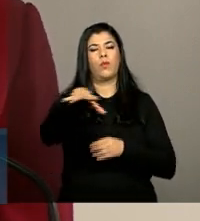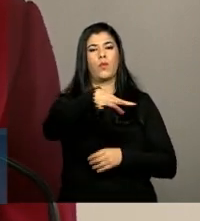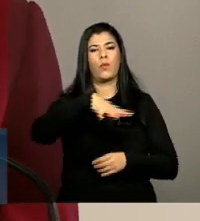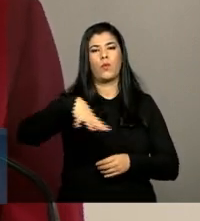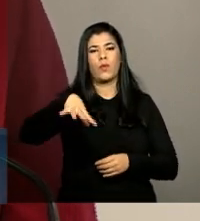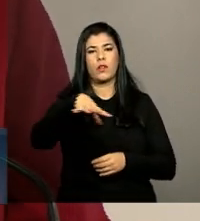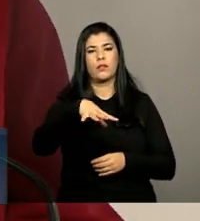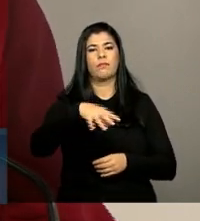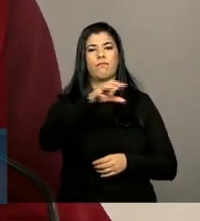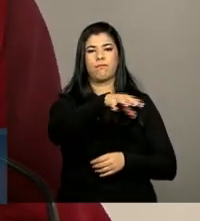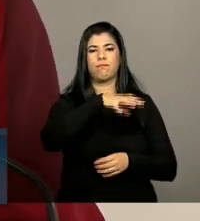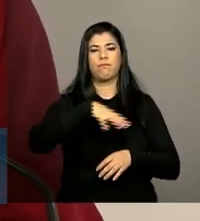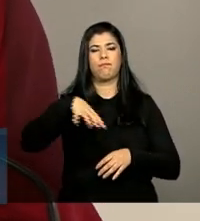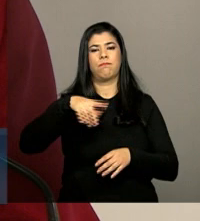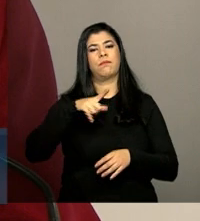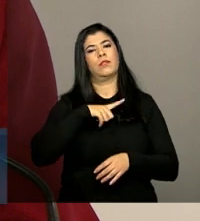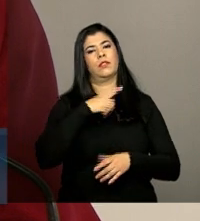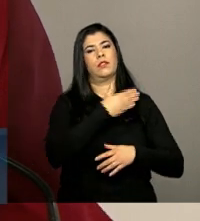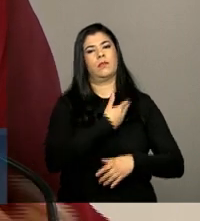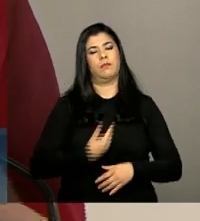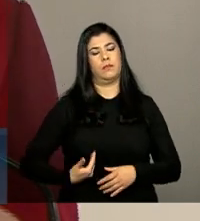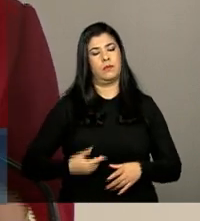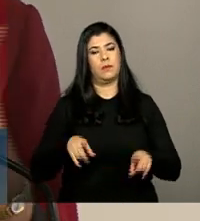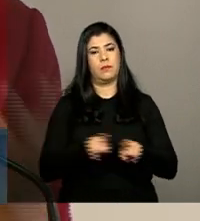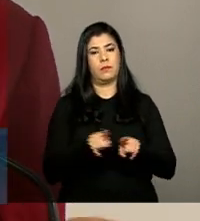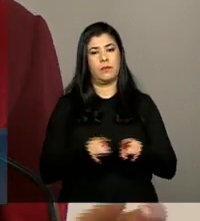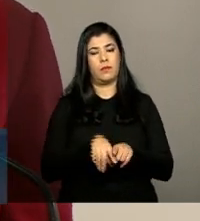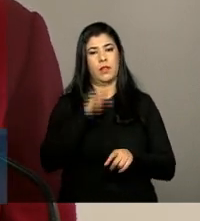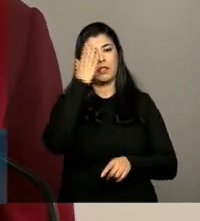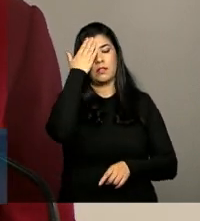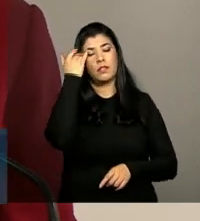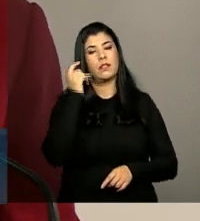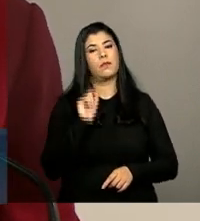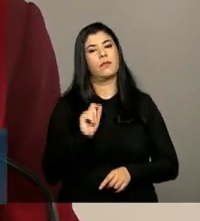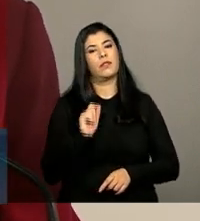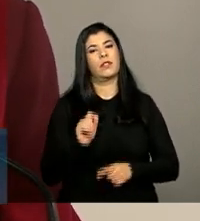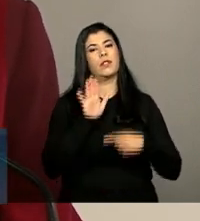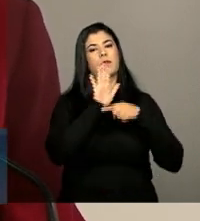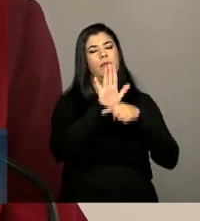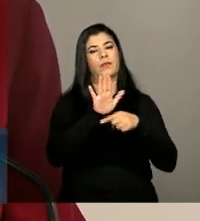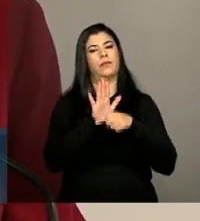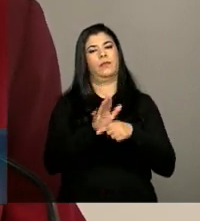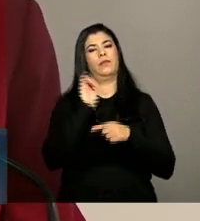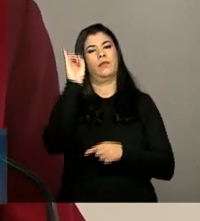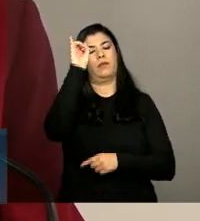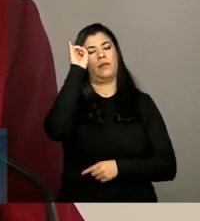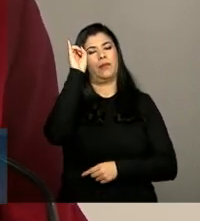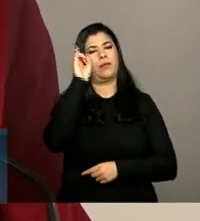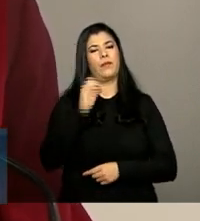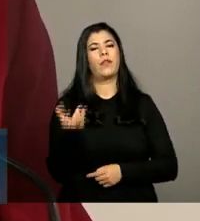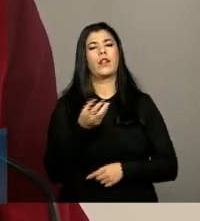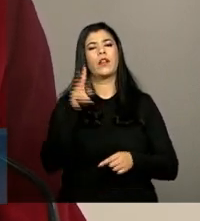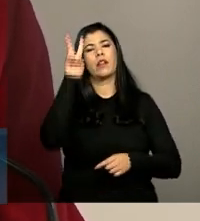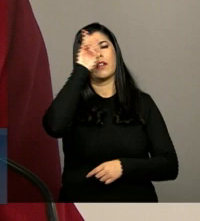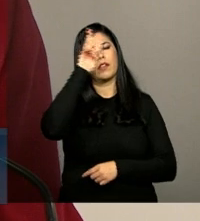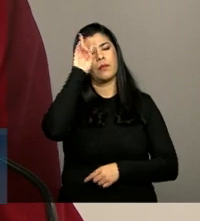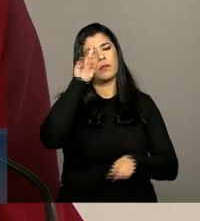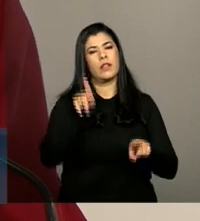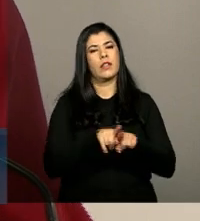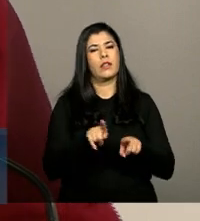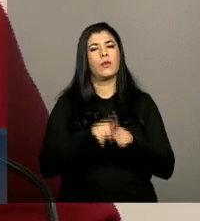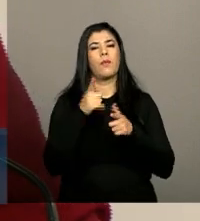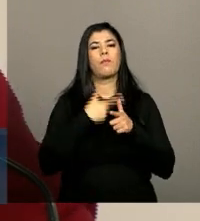sabem dessa dessa contribuição Eu também queria lembrar o problema da regularização